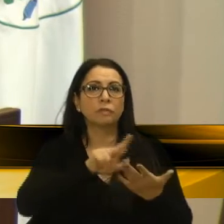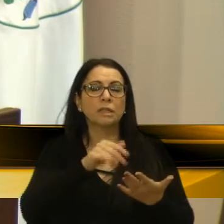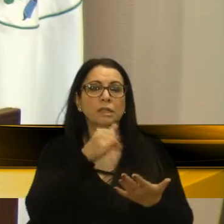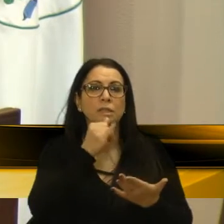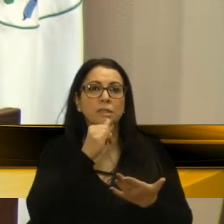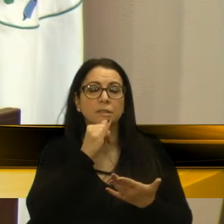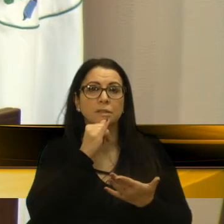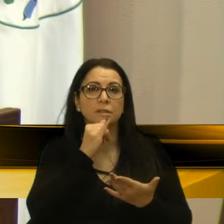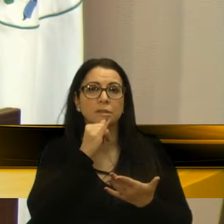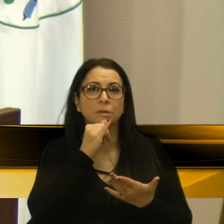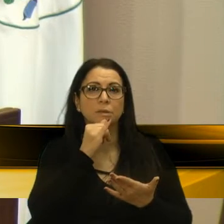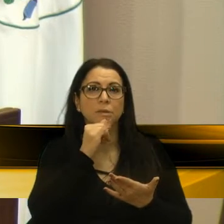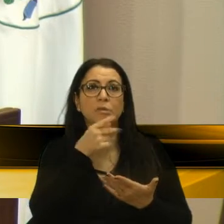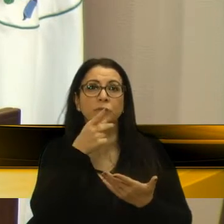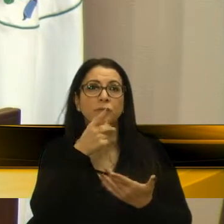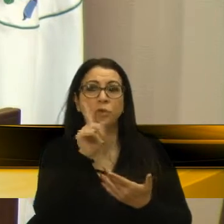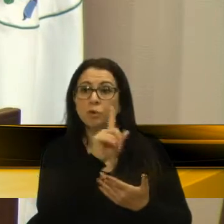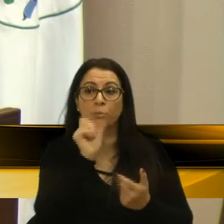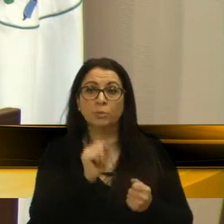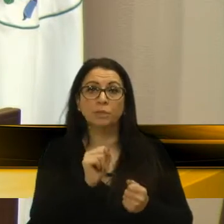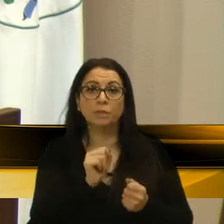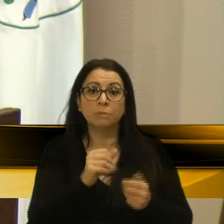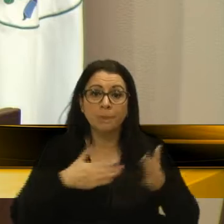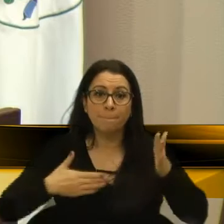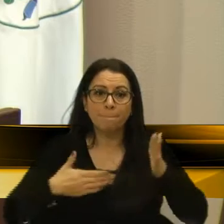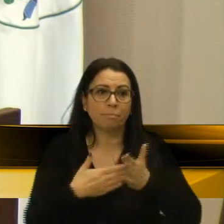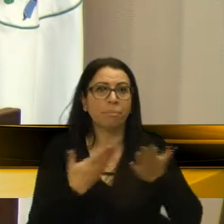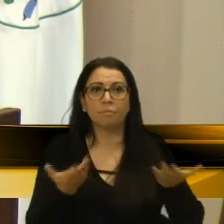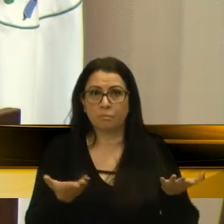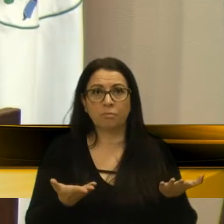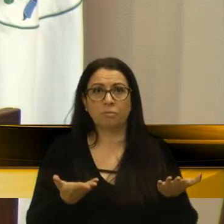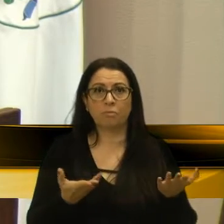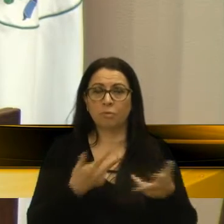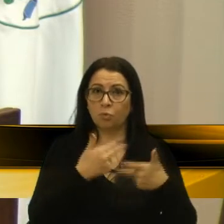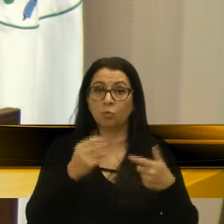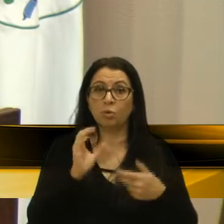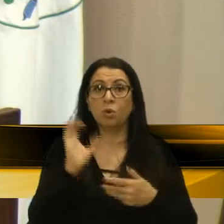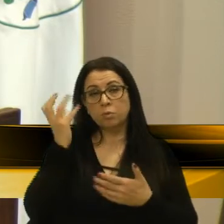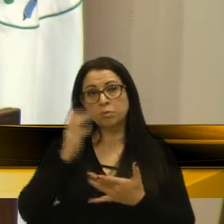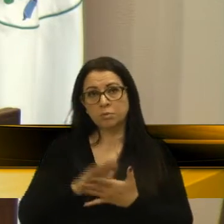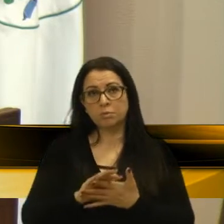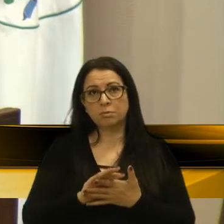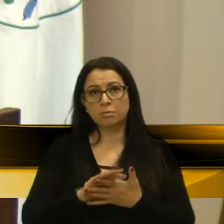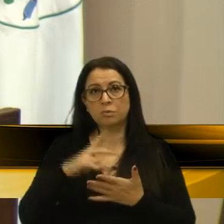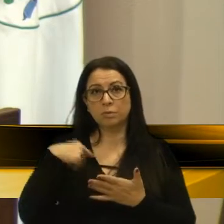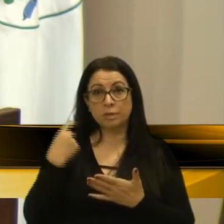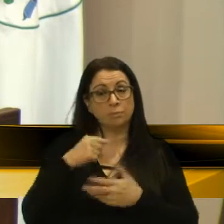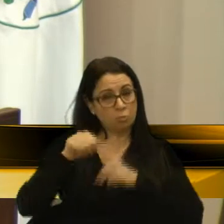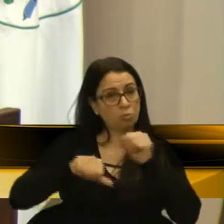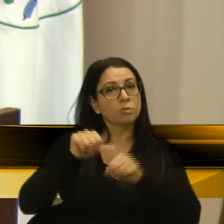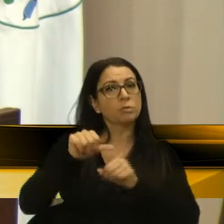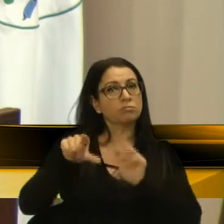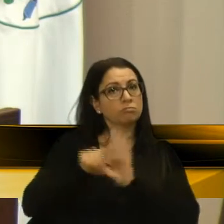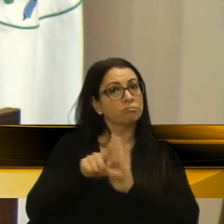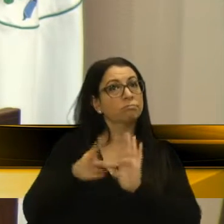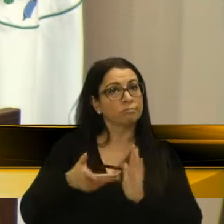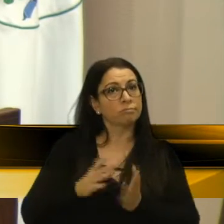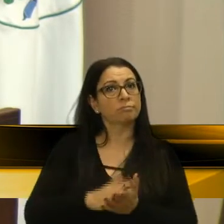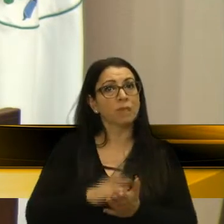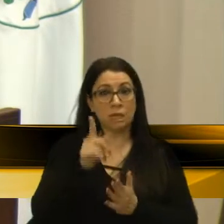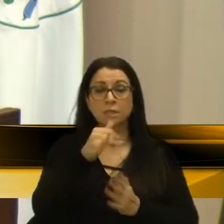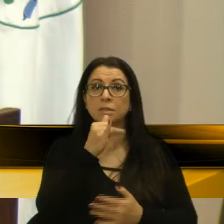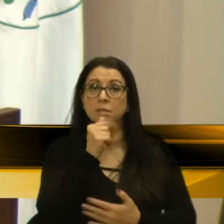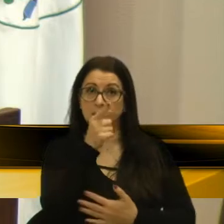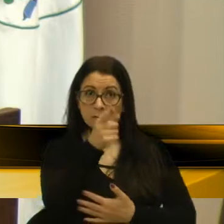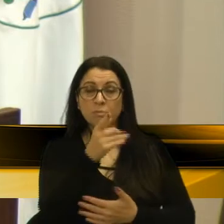exemplos, dizendo, nós não podemos impedir que essas coisas aconteçam, nós temos que mudar a legislação. E esse